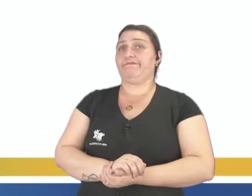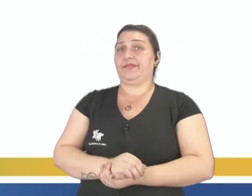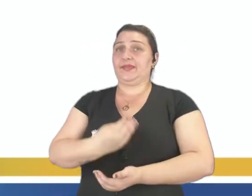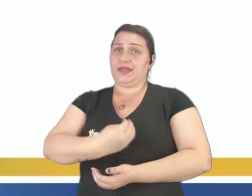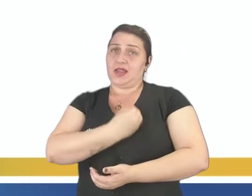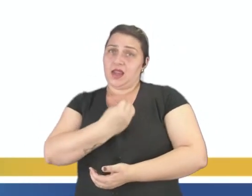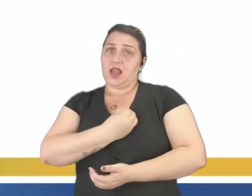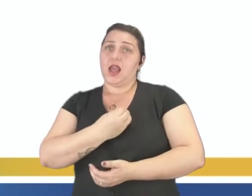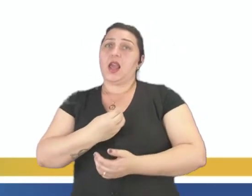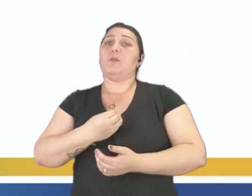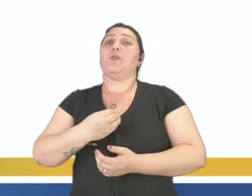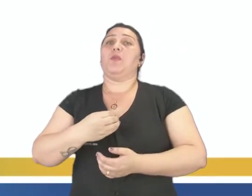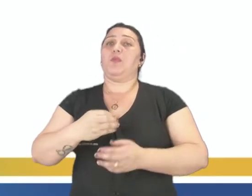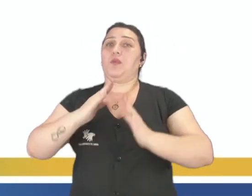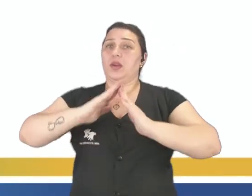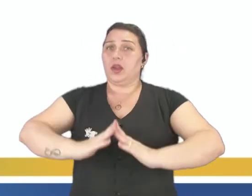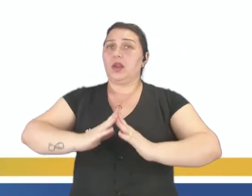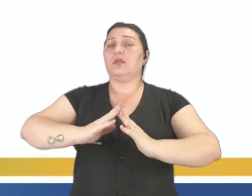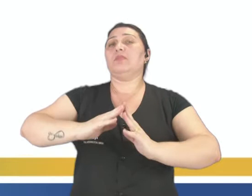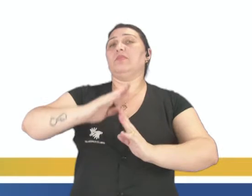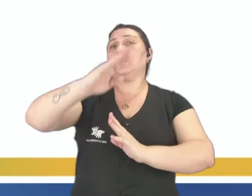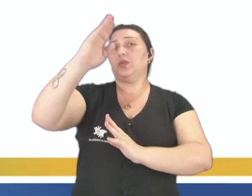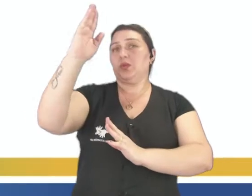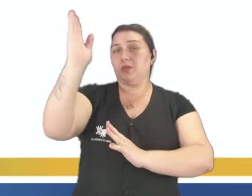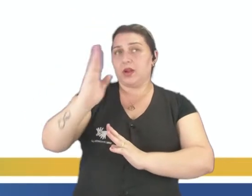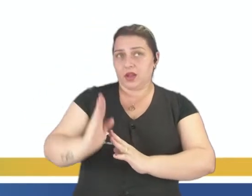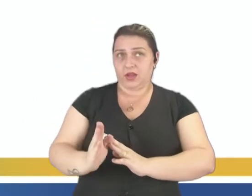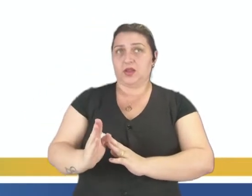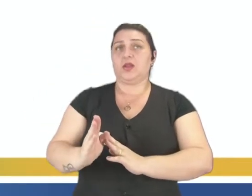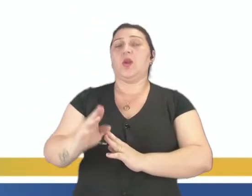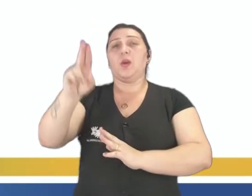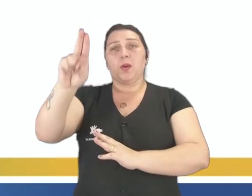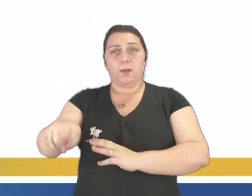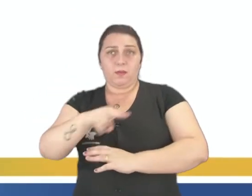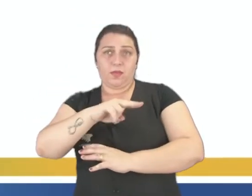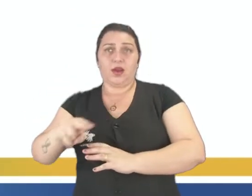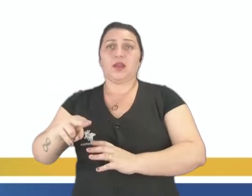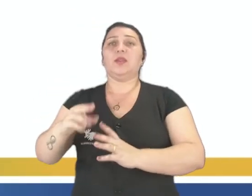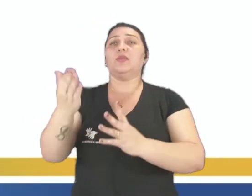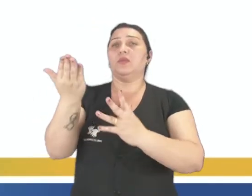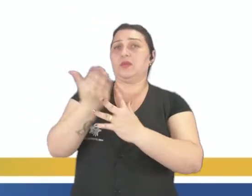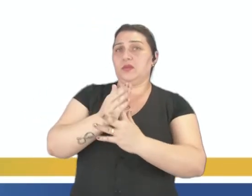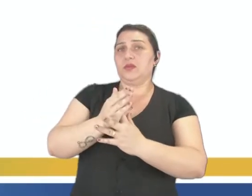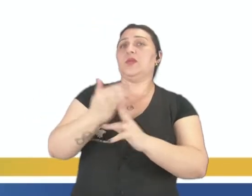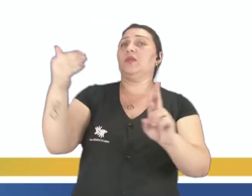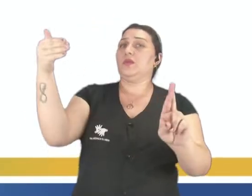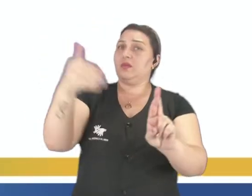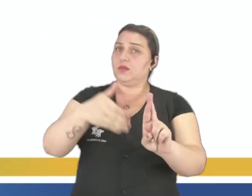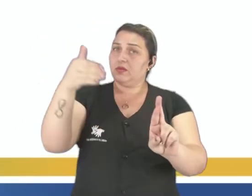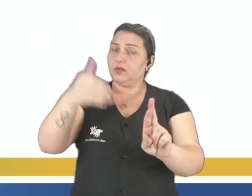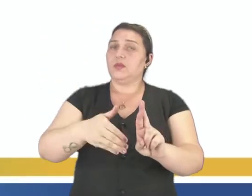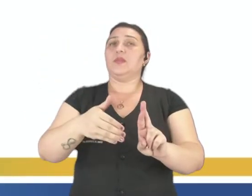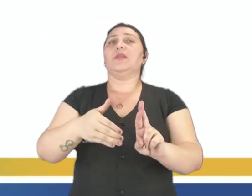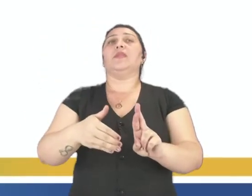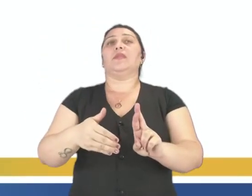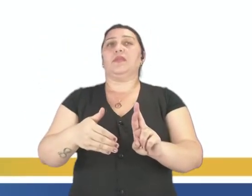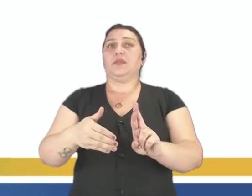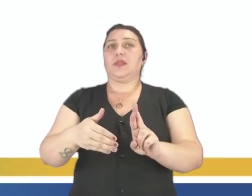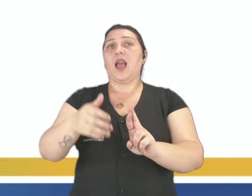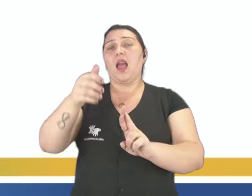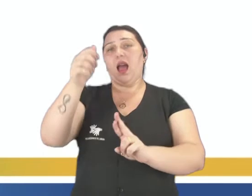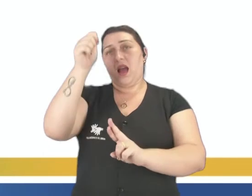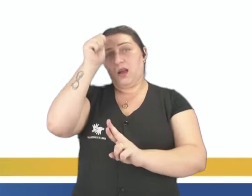no Brasil, o Padre Antônio Vieira é o maior destaque no barroco literário português. Sua obra ela é composta